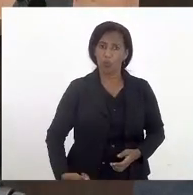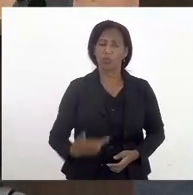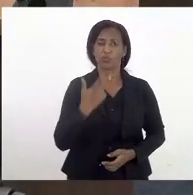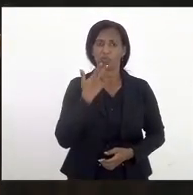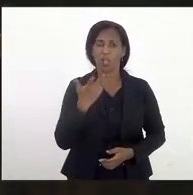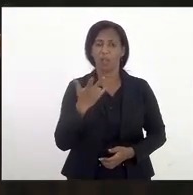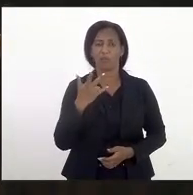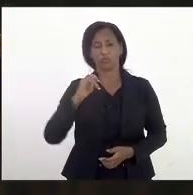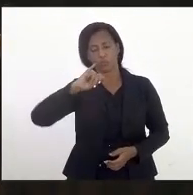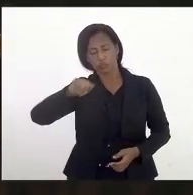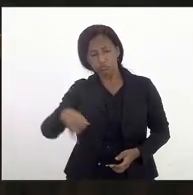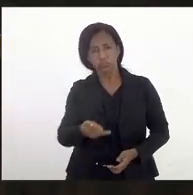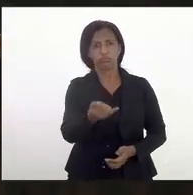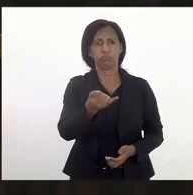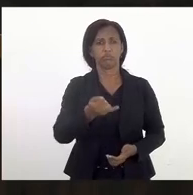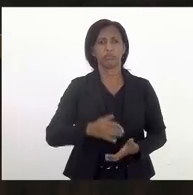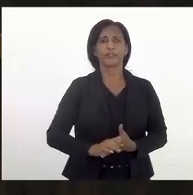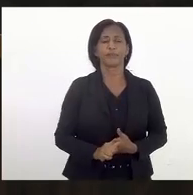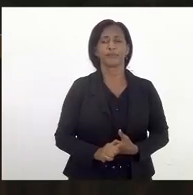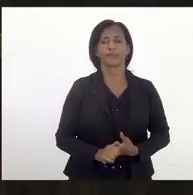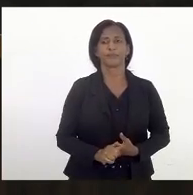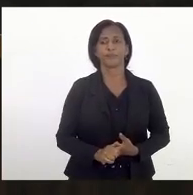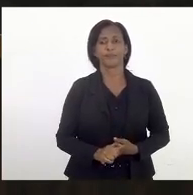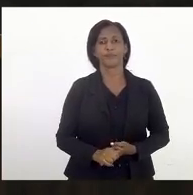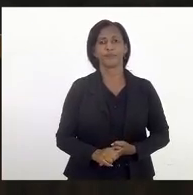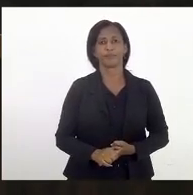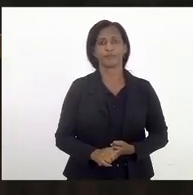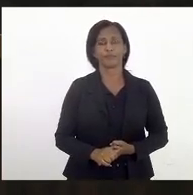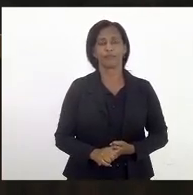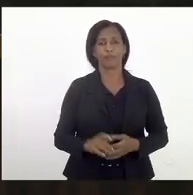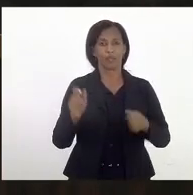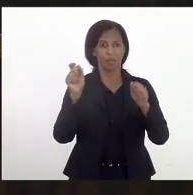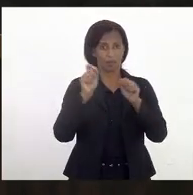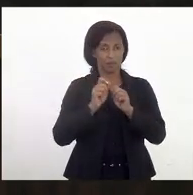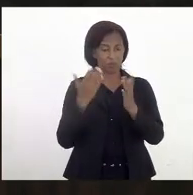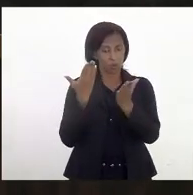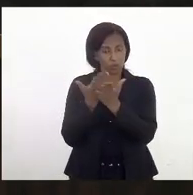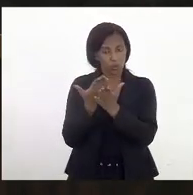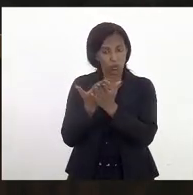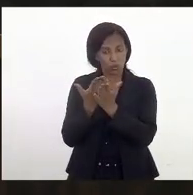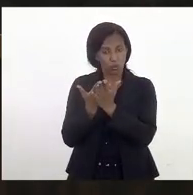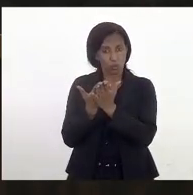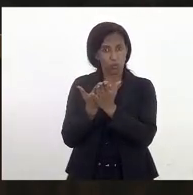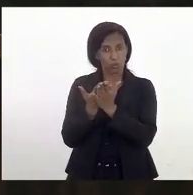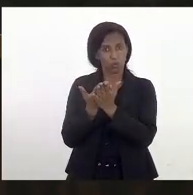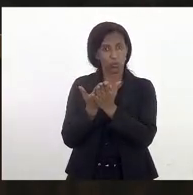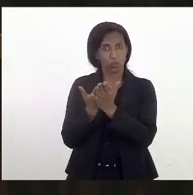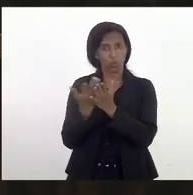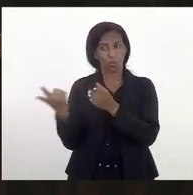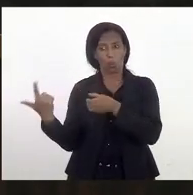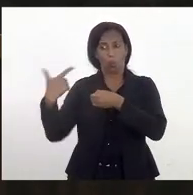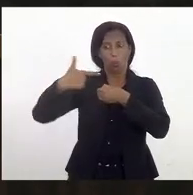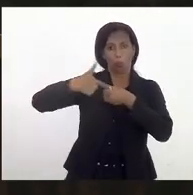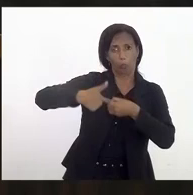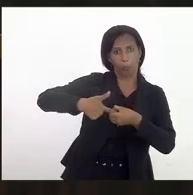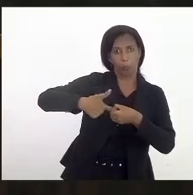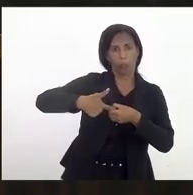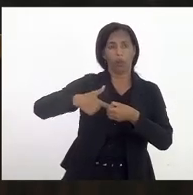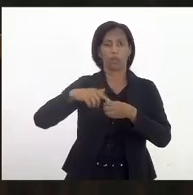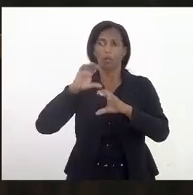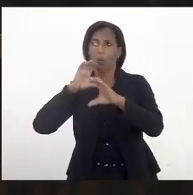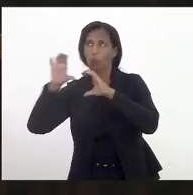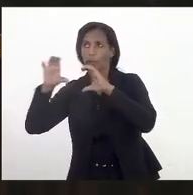disse mais de uma oportunidade o que tá fazendo o estudo para reduzir ICMS do combustível da energia da